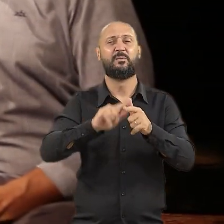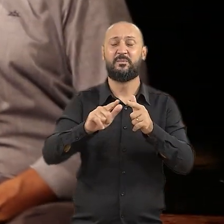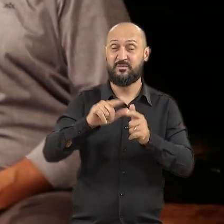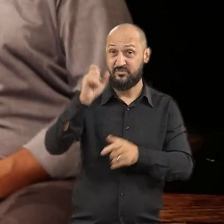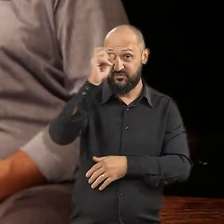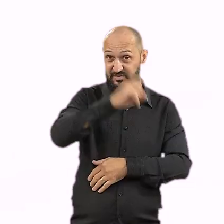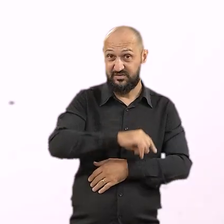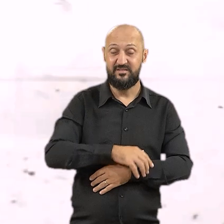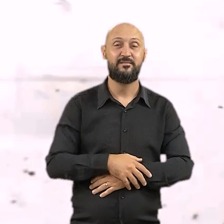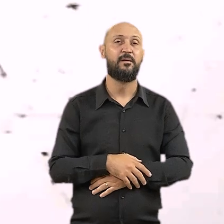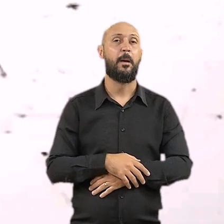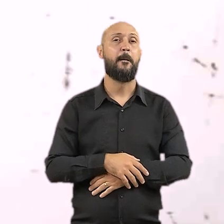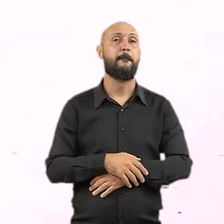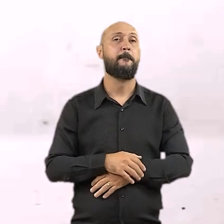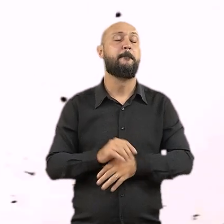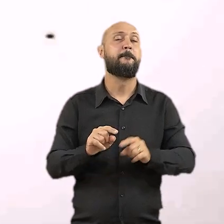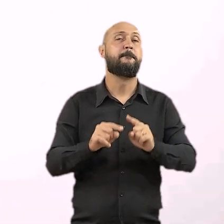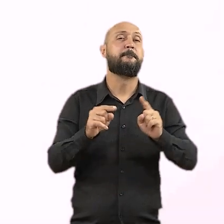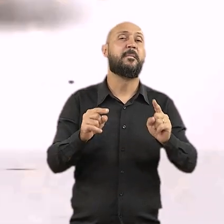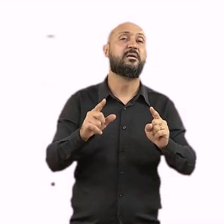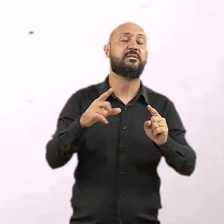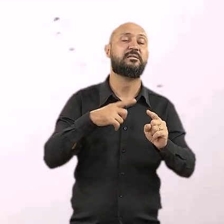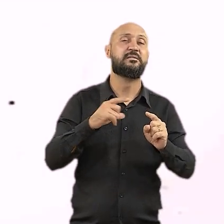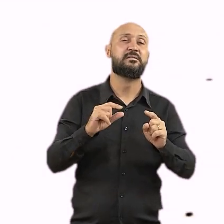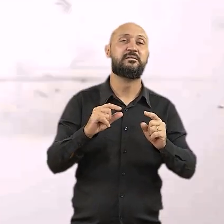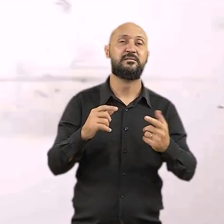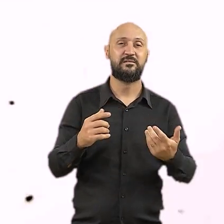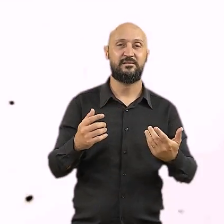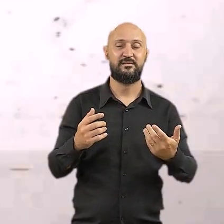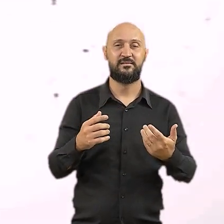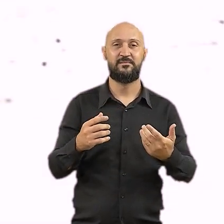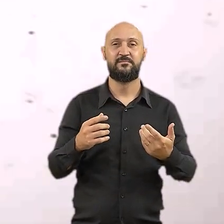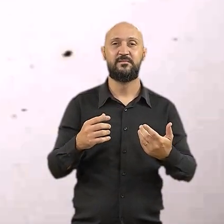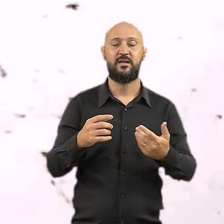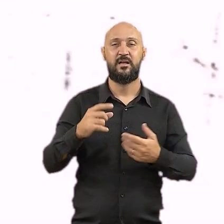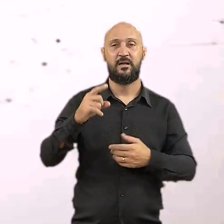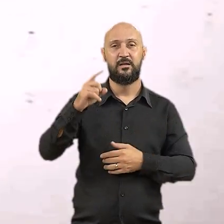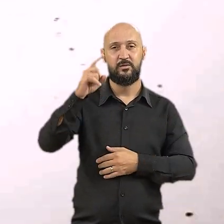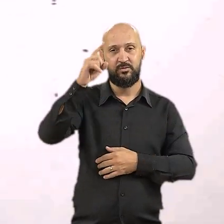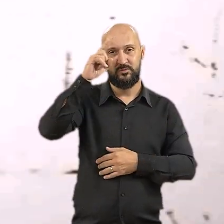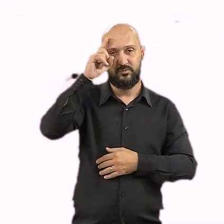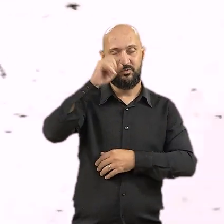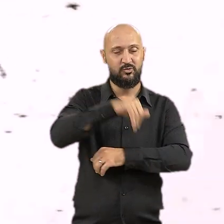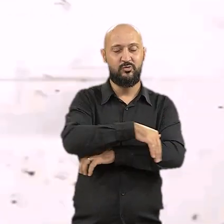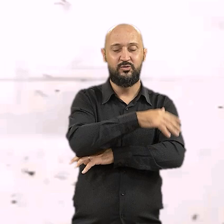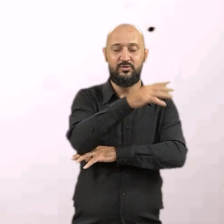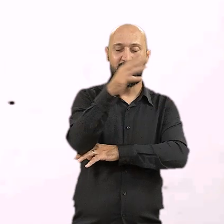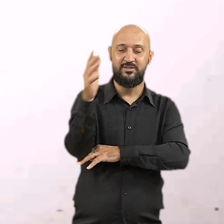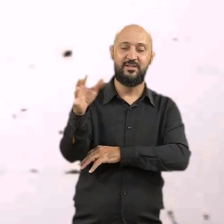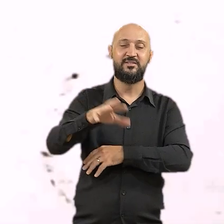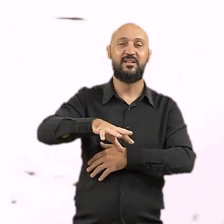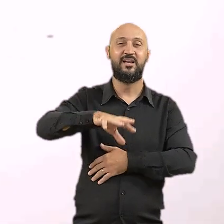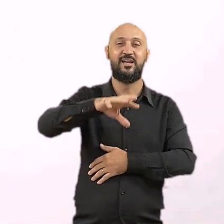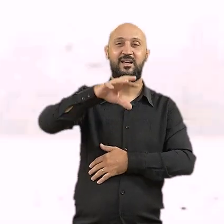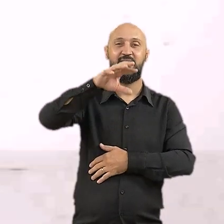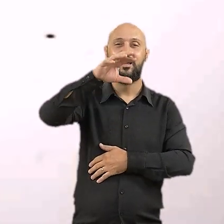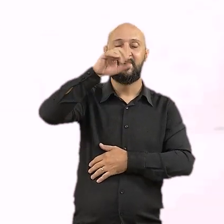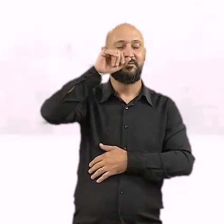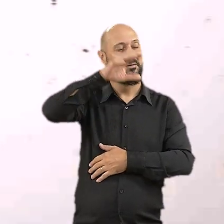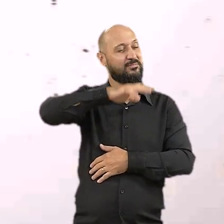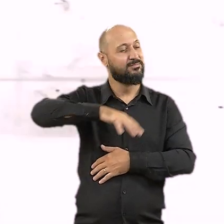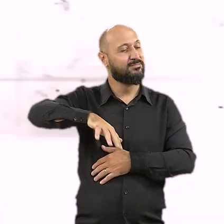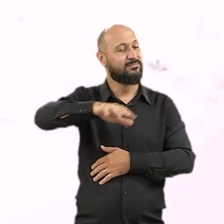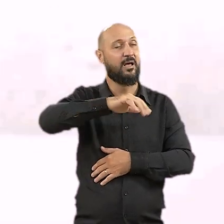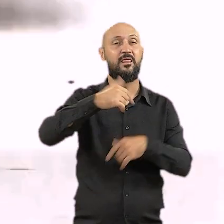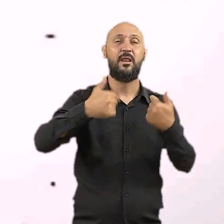coisa louca. Mas em compensação, era o dia inteiro respirando essa atmosfera. E